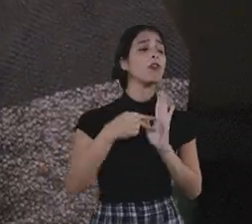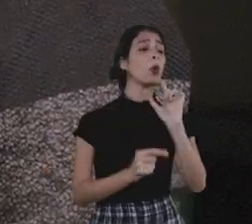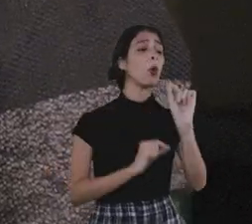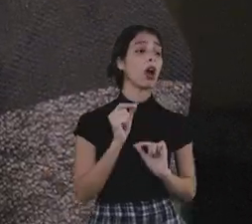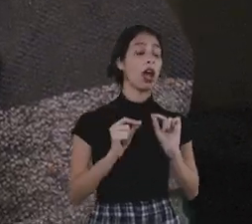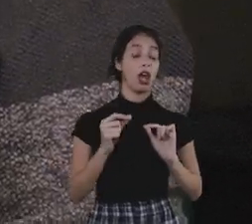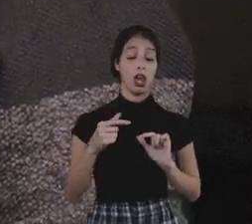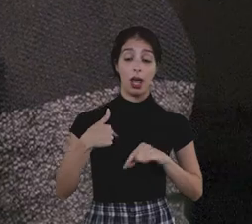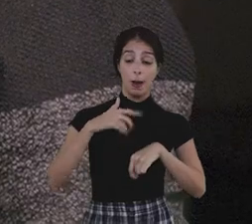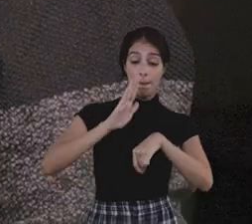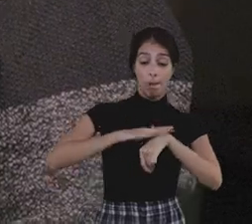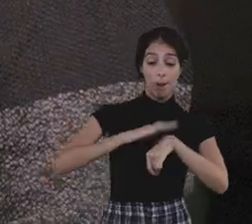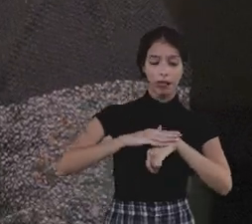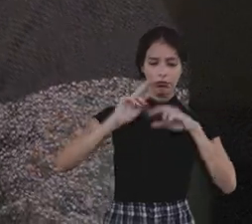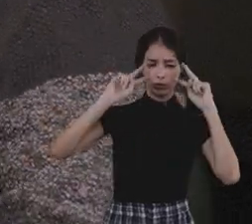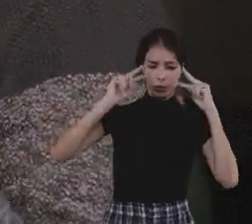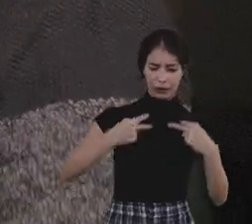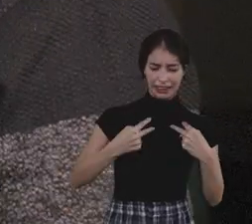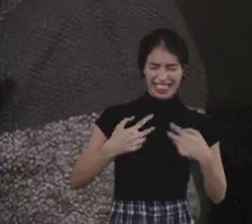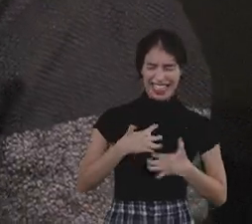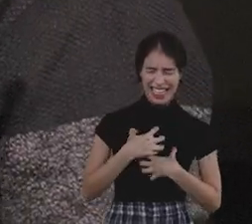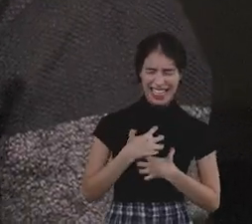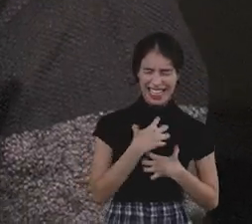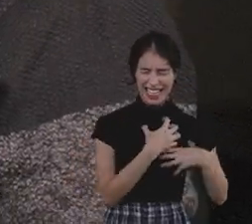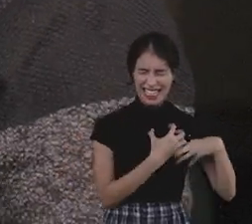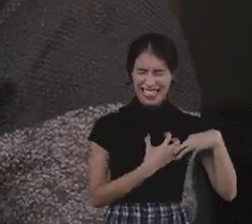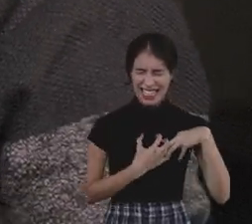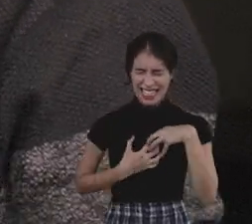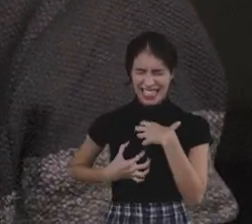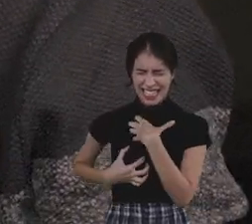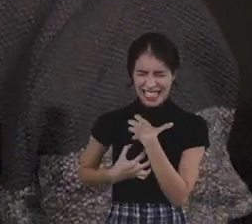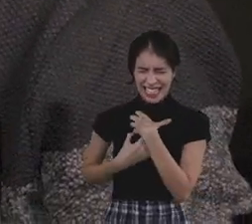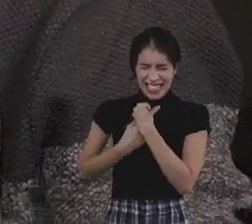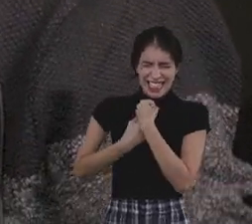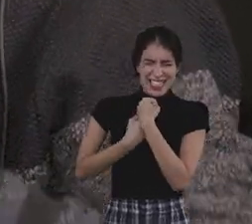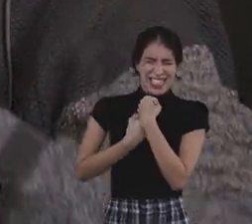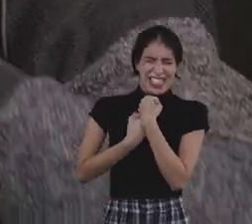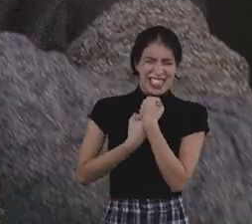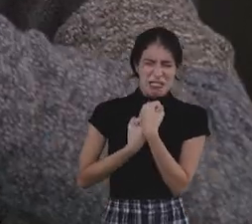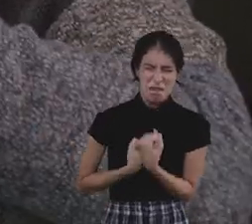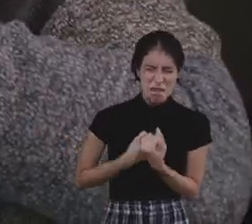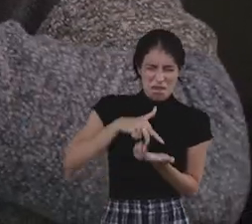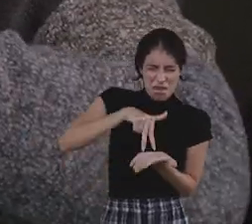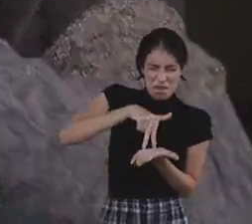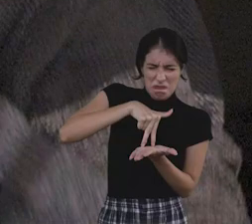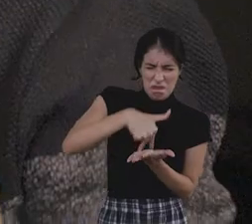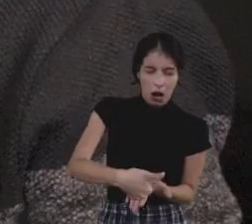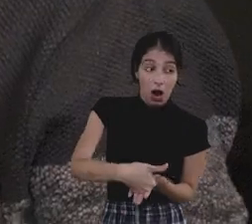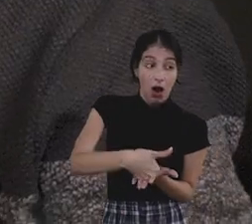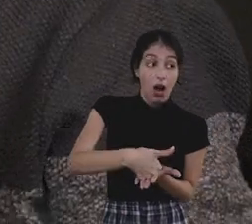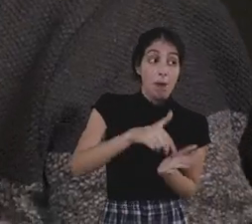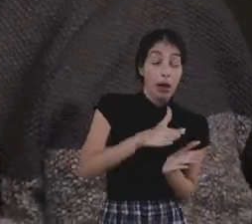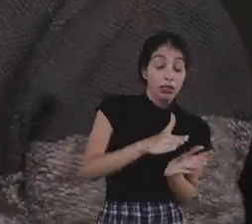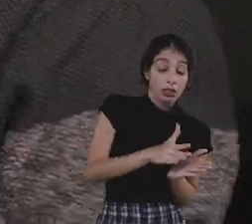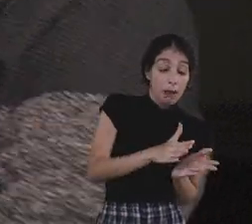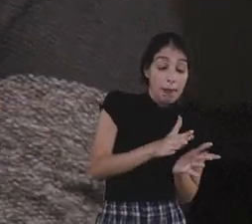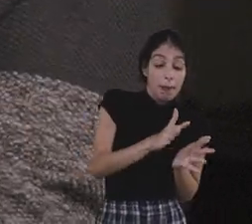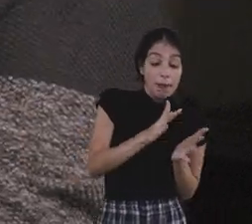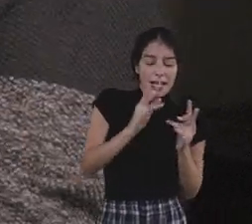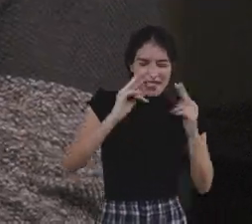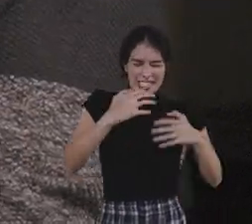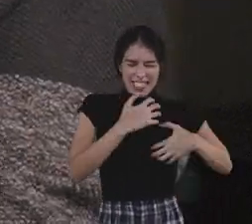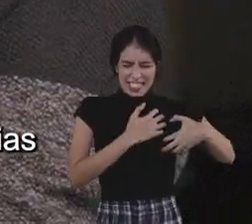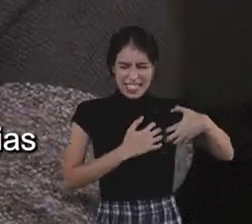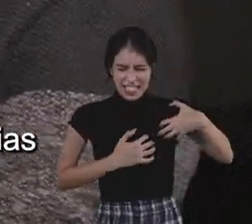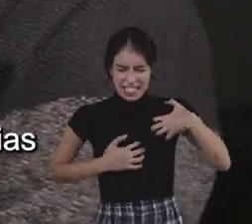isso né num momento zero Aquilo me aniquila Aquilo me at essa de um jeito que me derruba no momento